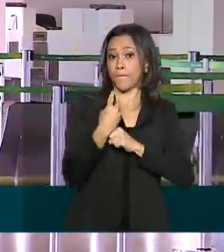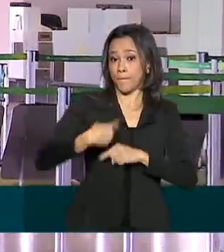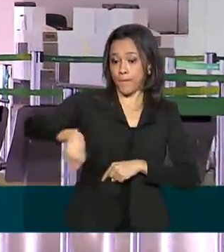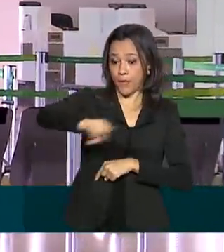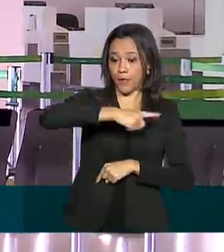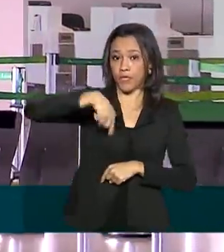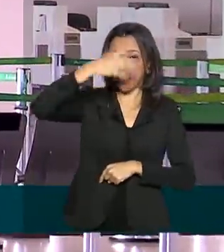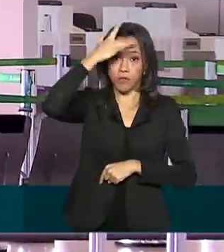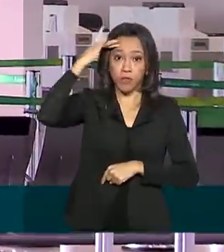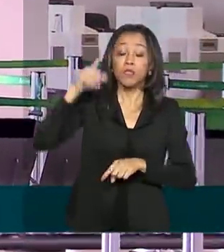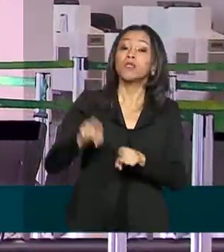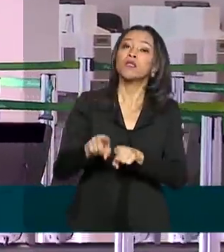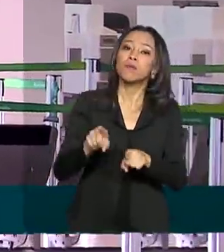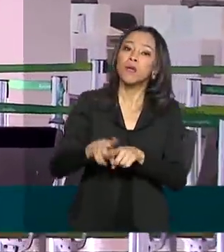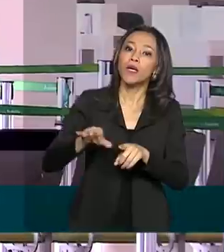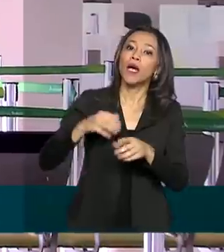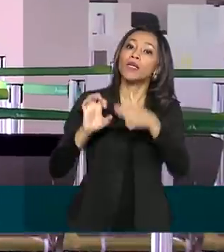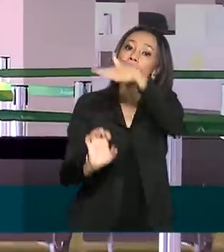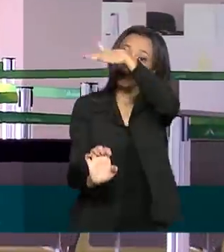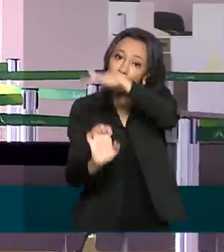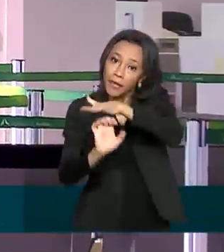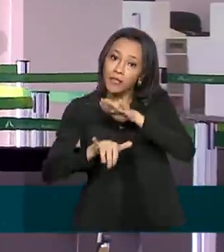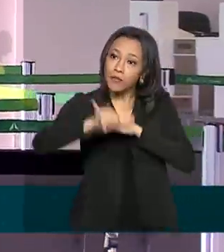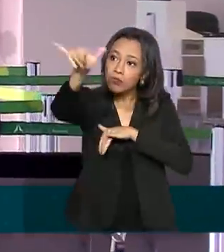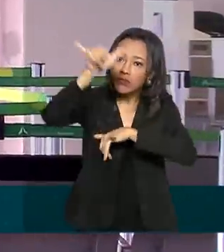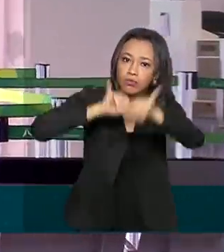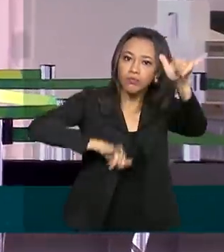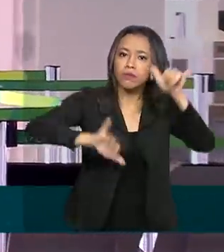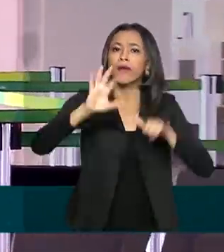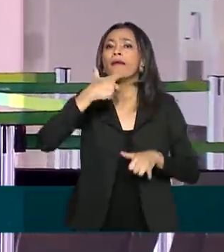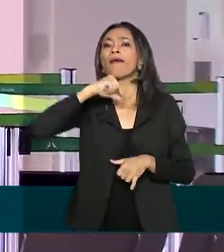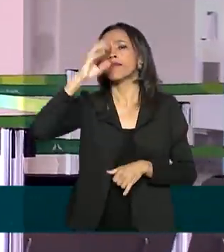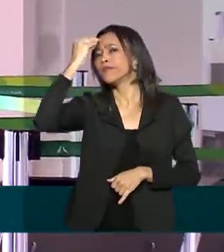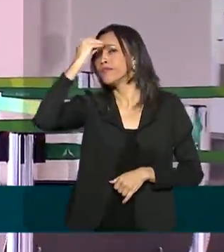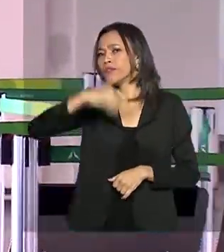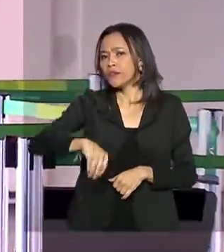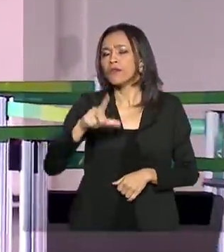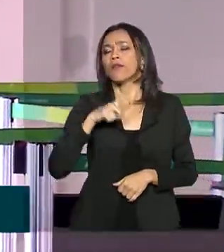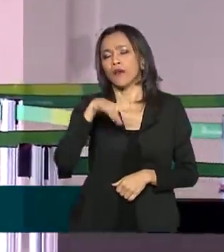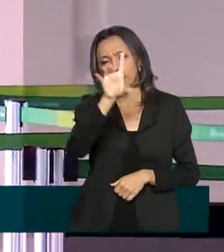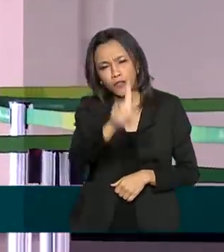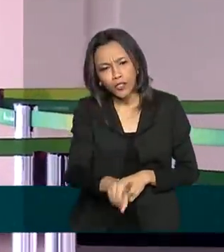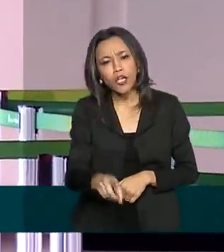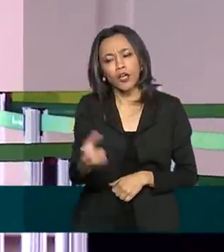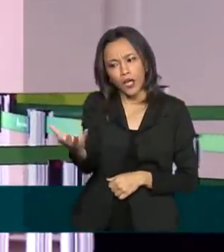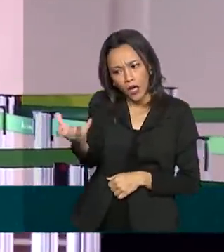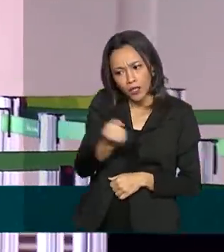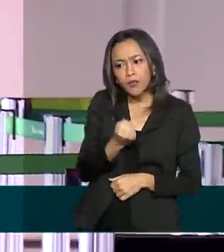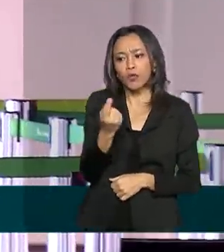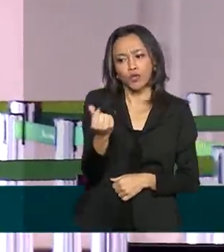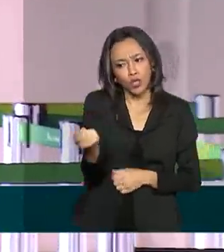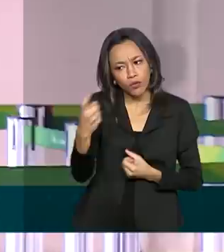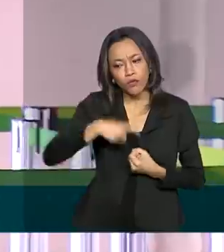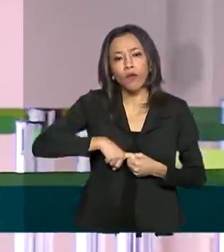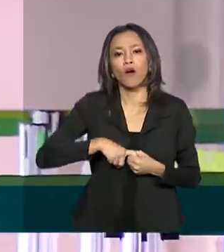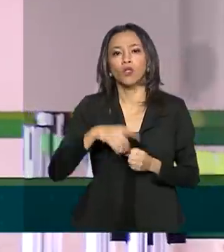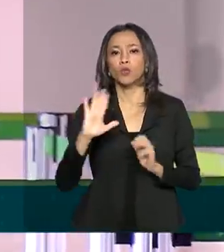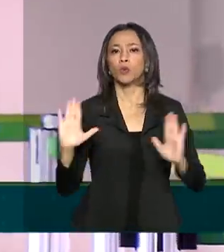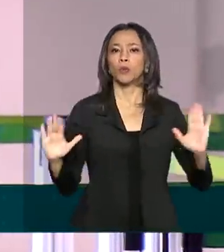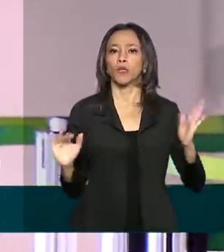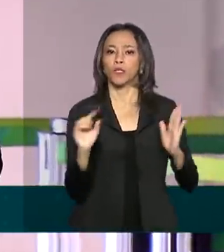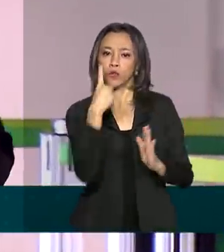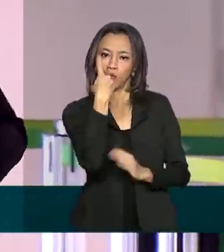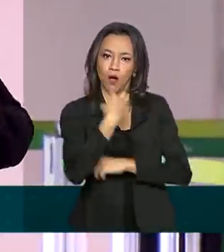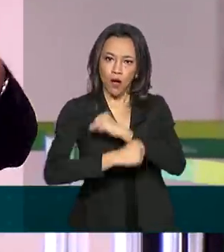as companhias aéreas. Quem desistir de viajar, por exemplo, tem direito a receber todo o dinheiro de volta dentro de um ano.